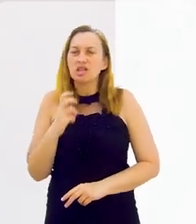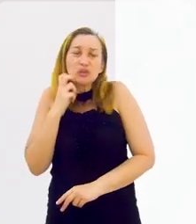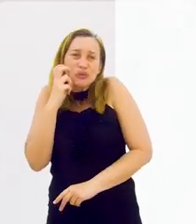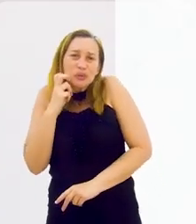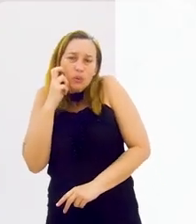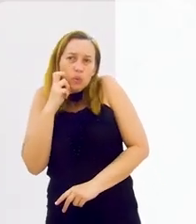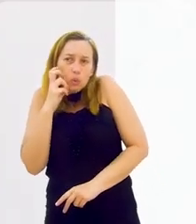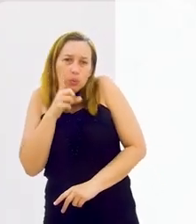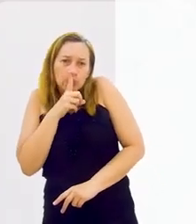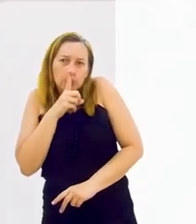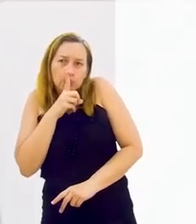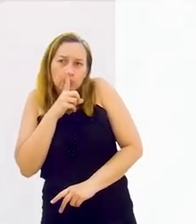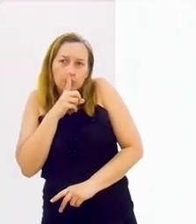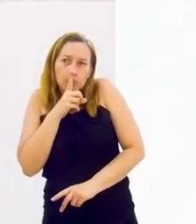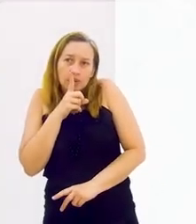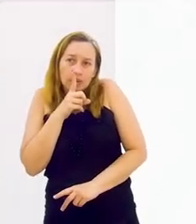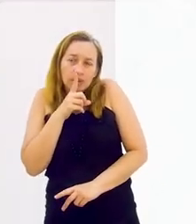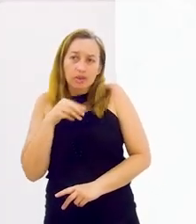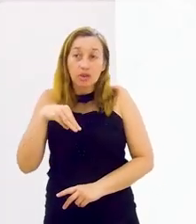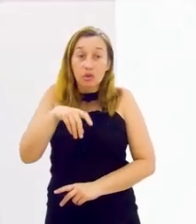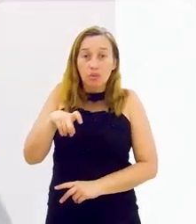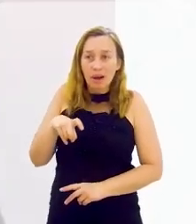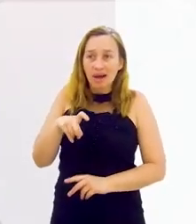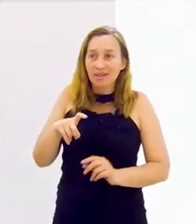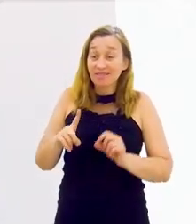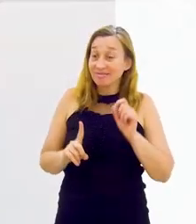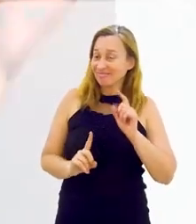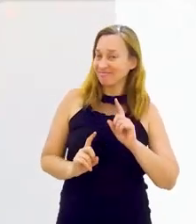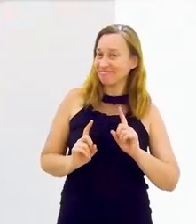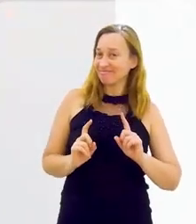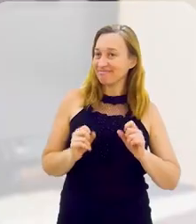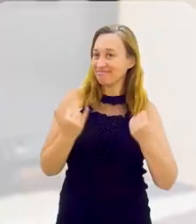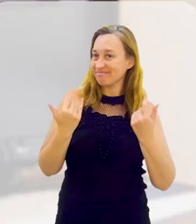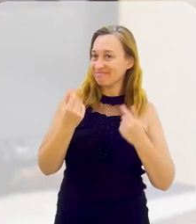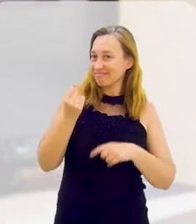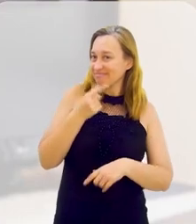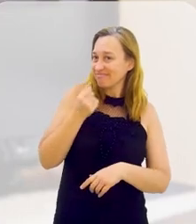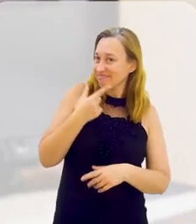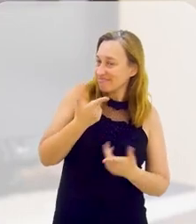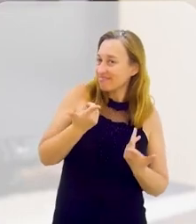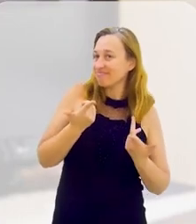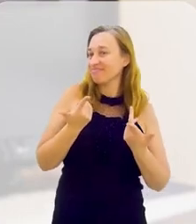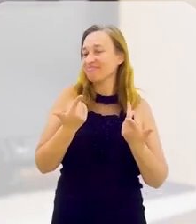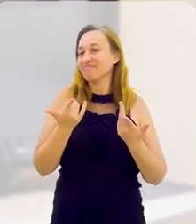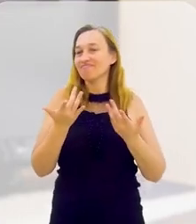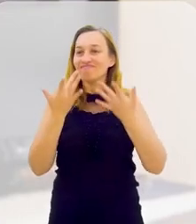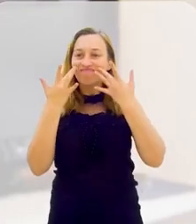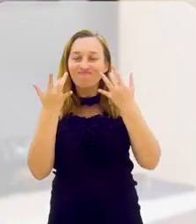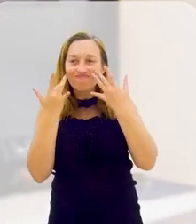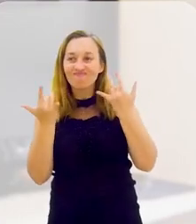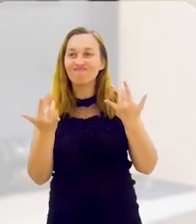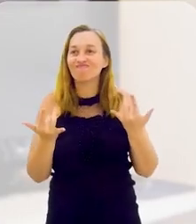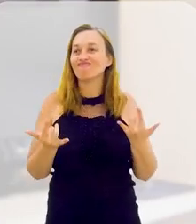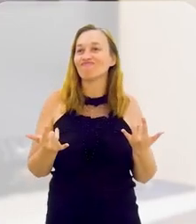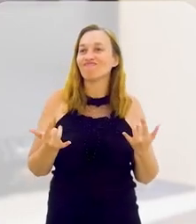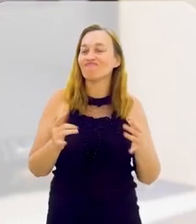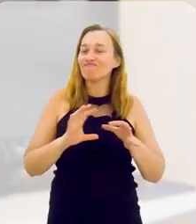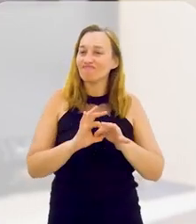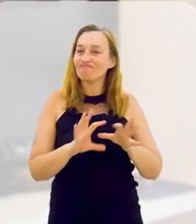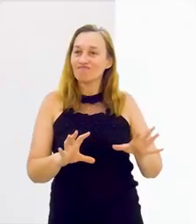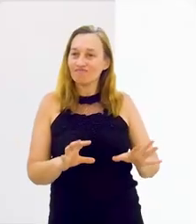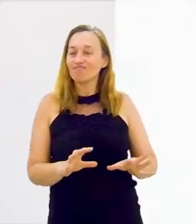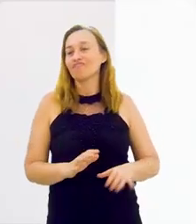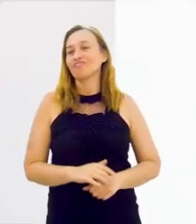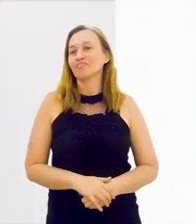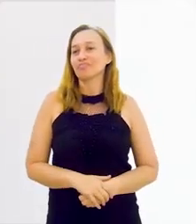tímido, retraído, e o Max quando estava no palco, né? Quando tinha